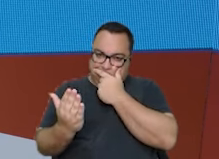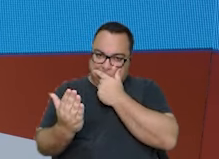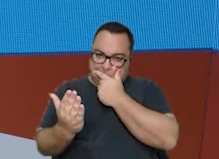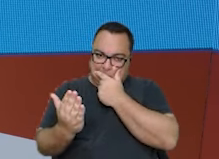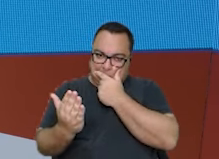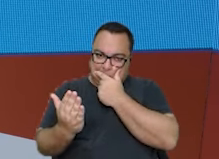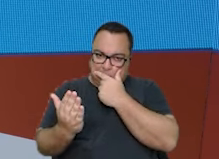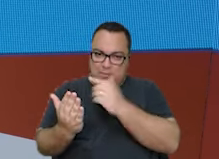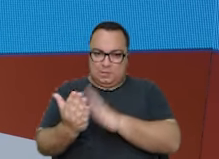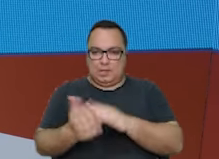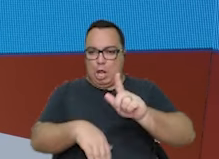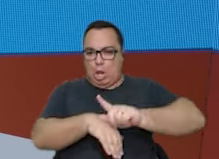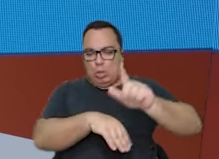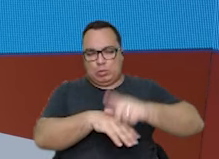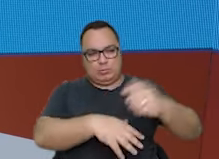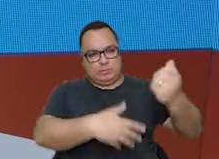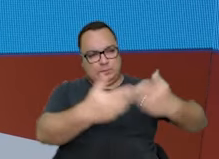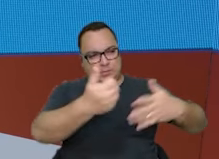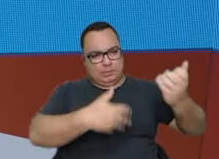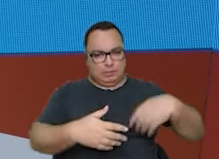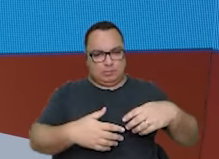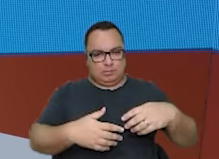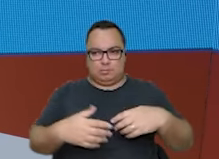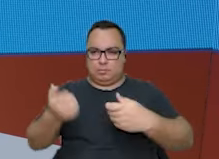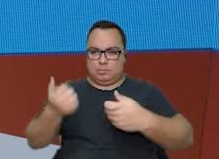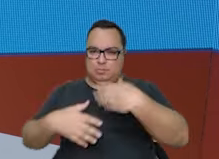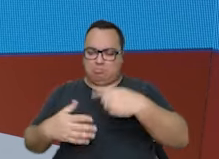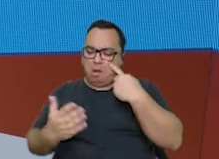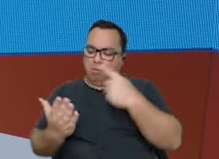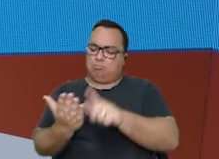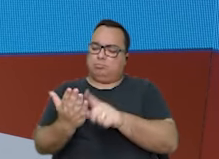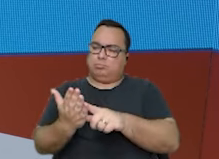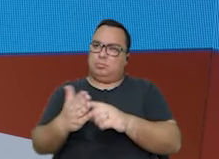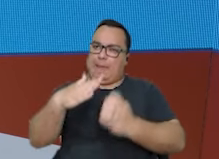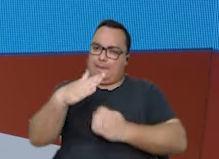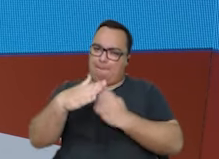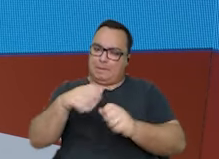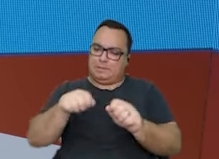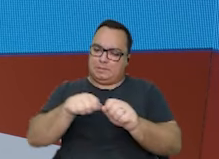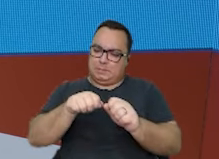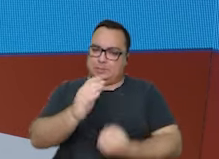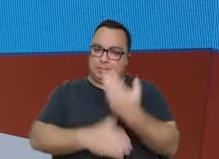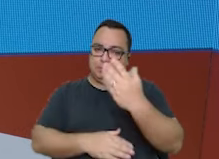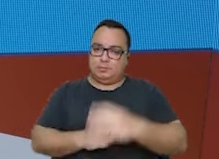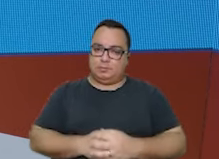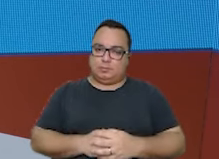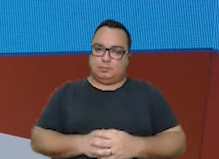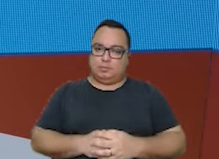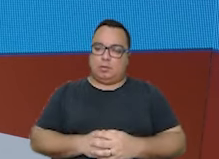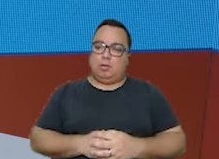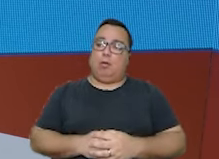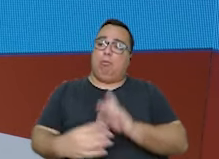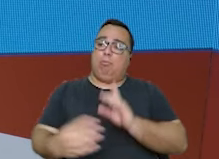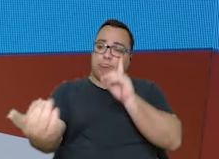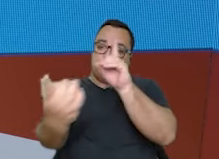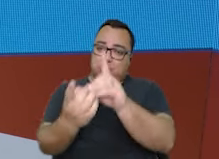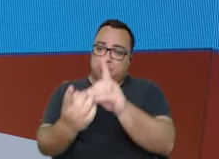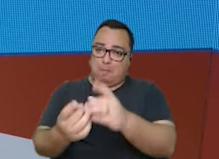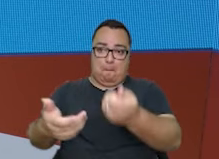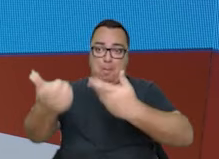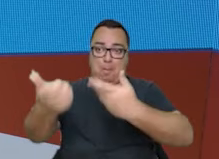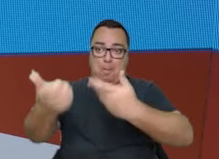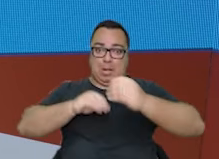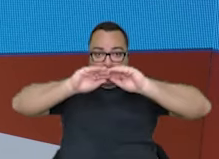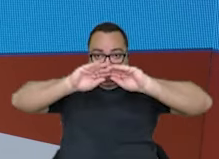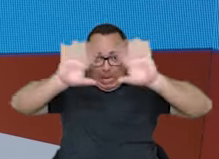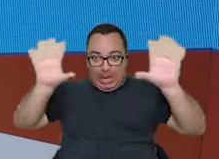explicou que é uma coisa e falei pera aí eu vou entrar em contato com a empresa que fabricou o fogão e fui super bem atendido falou pera aí Manda aqui para